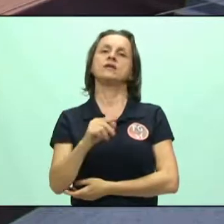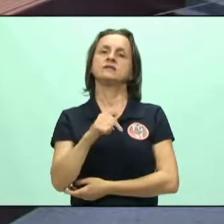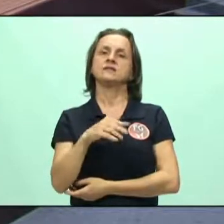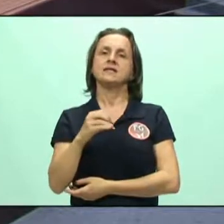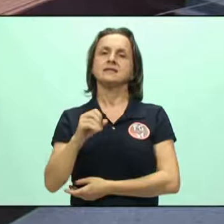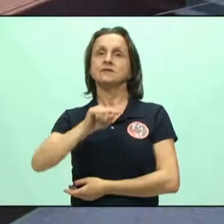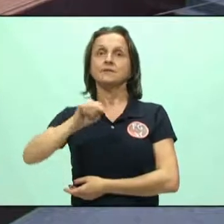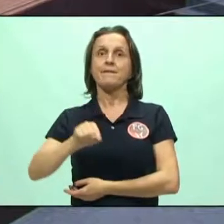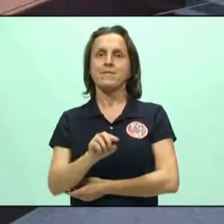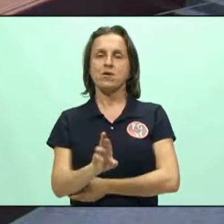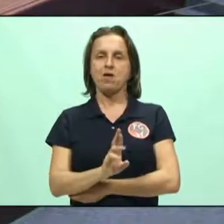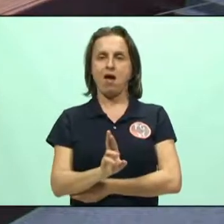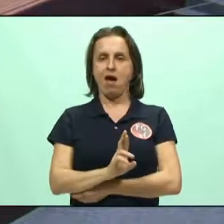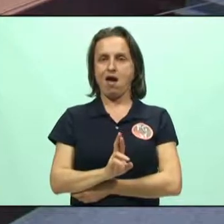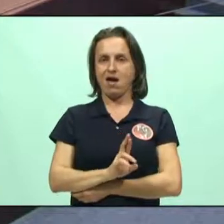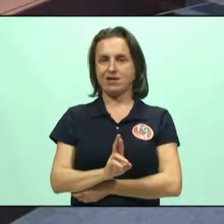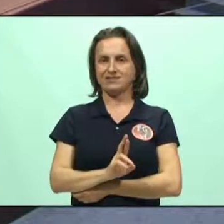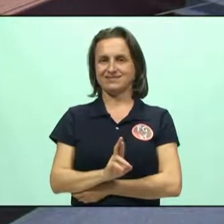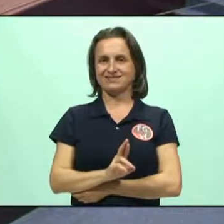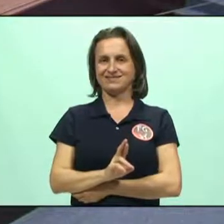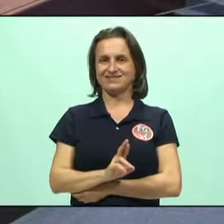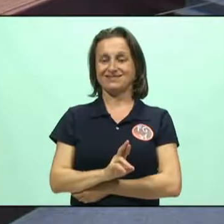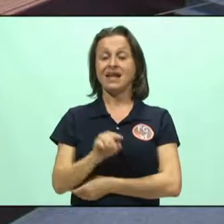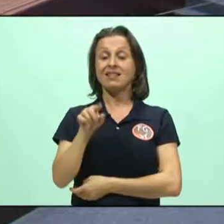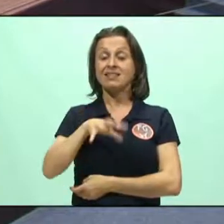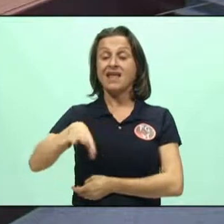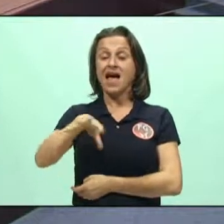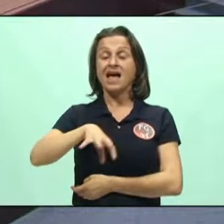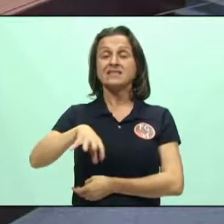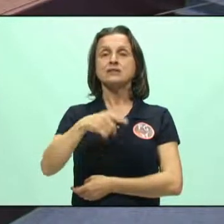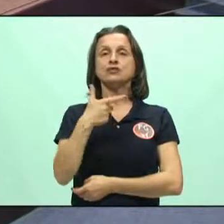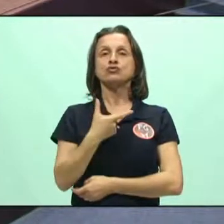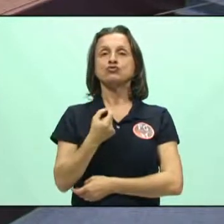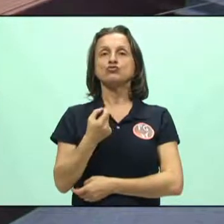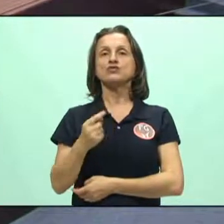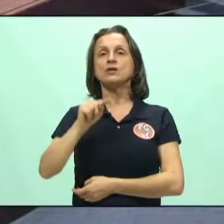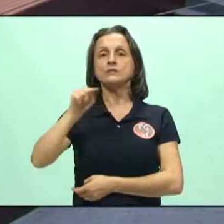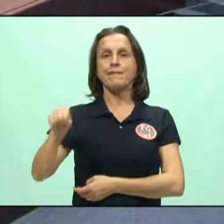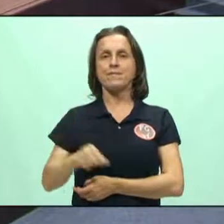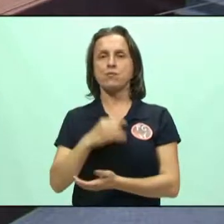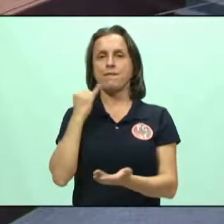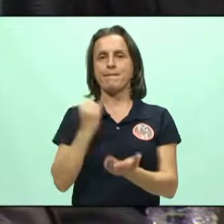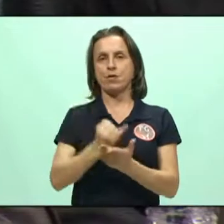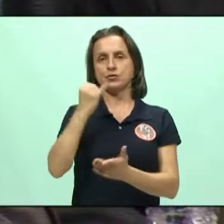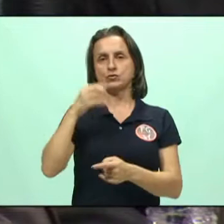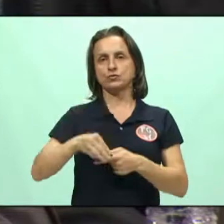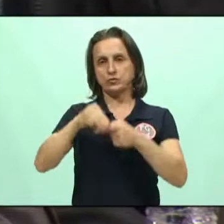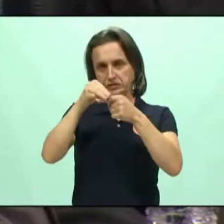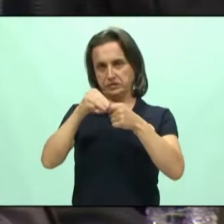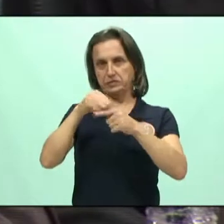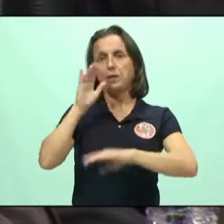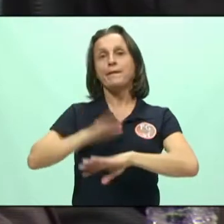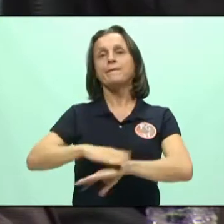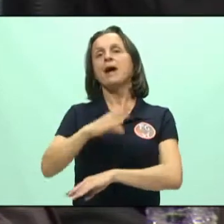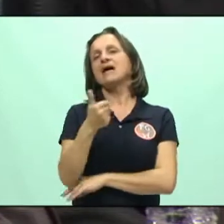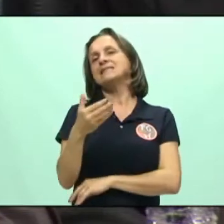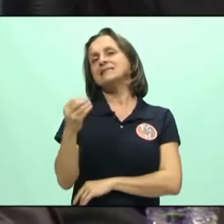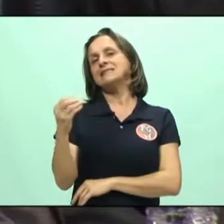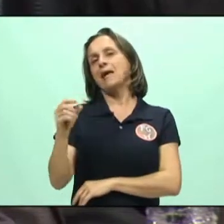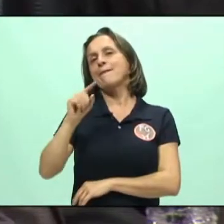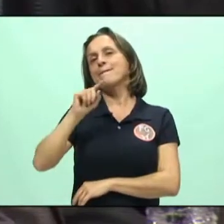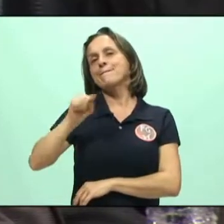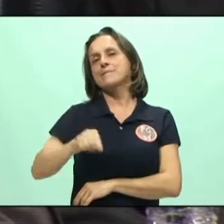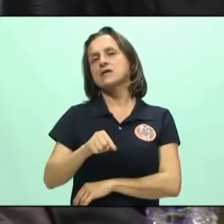desses três milhões e setecentos mil duzentos e poucos mil ficou para o município de imposto e mais cento e poucos mil ficou no município